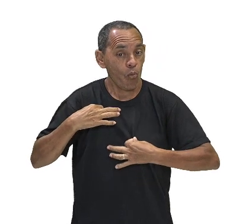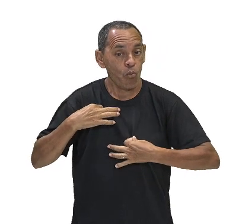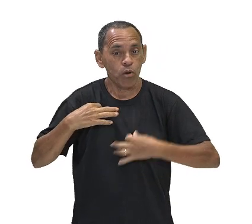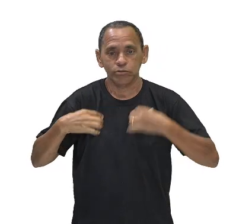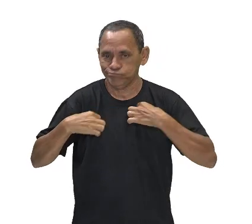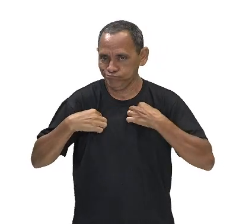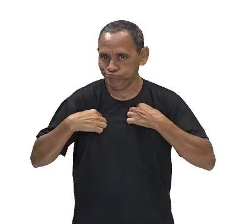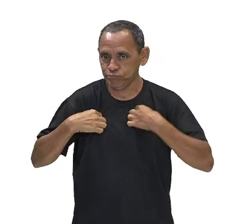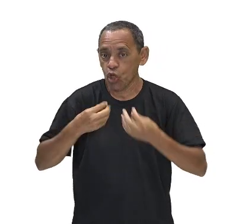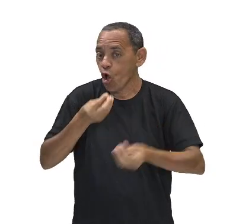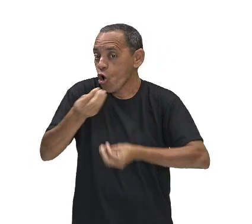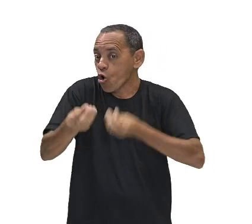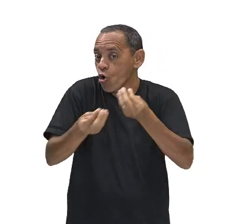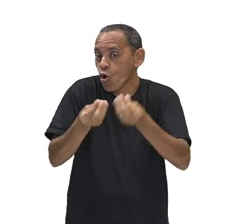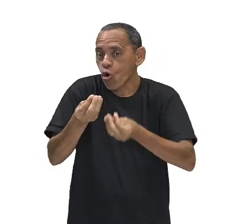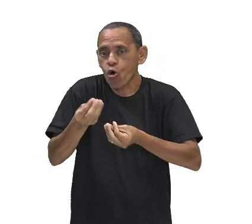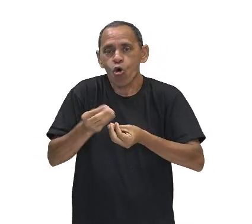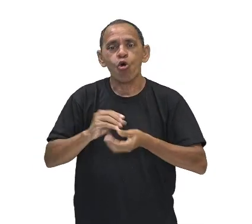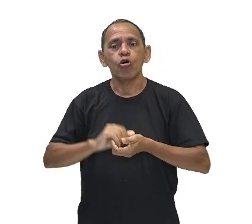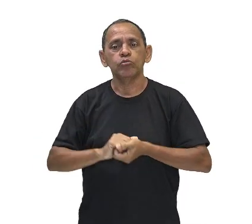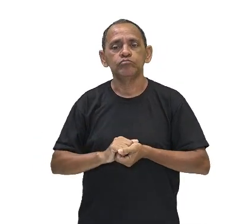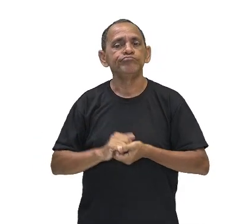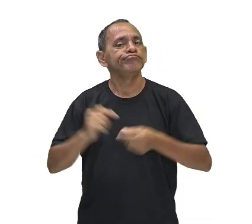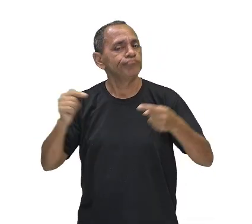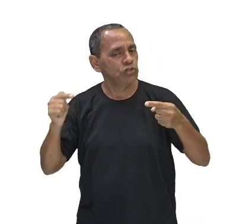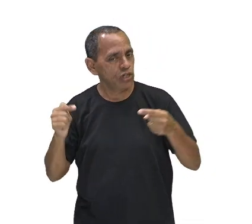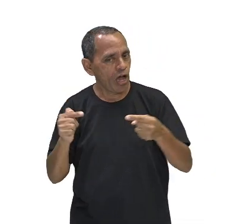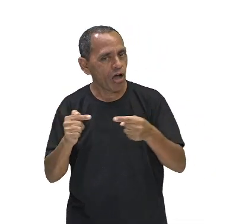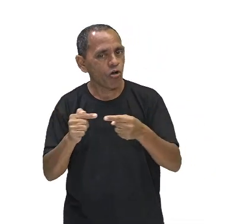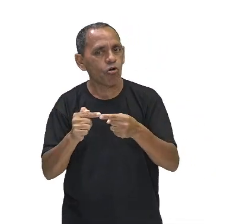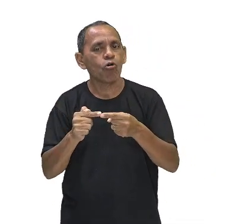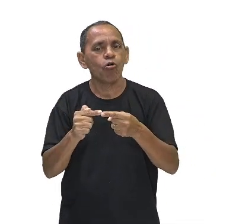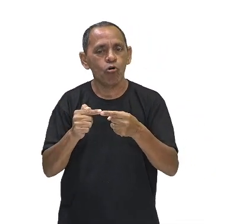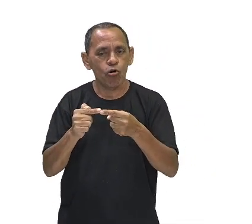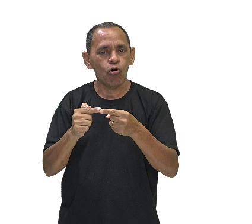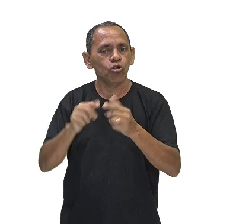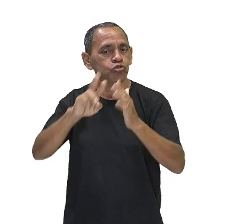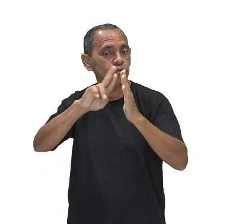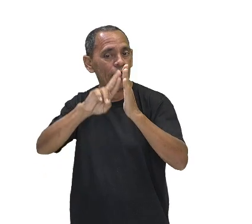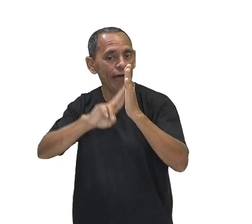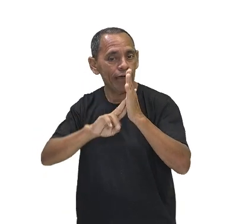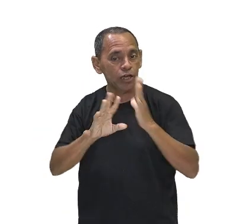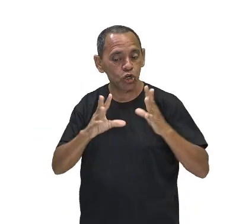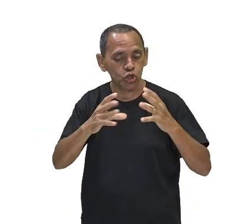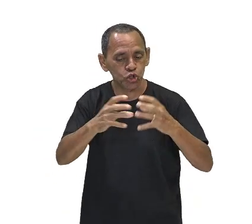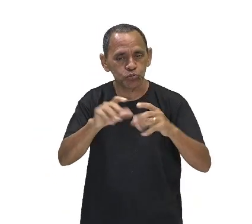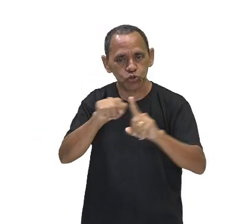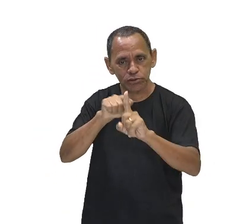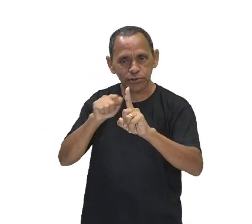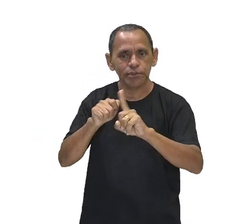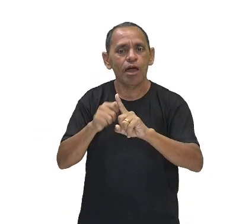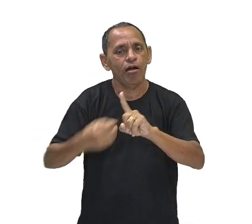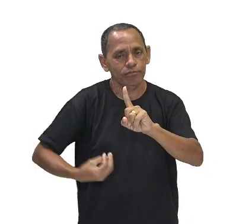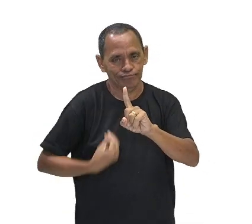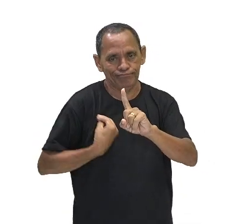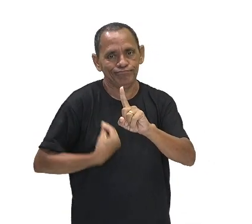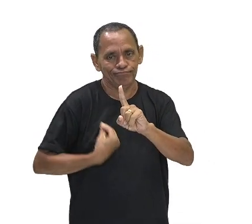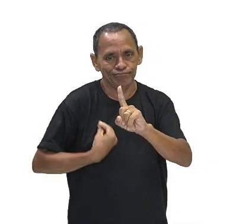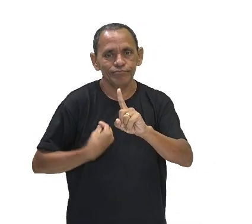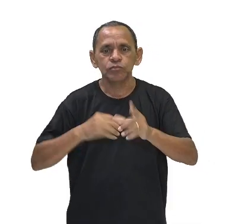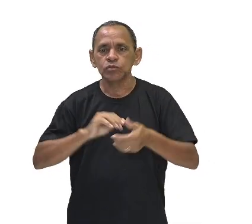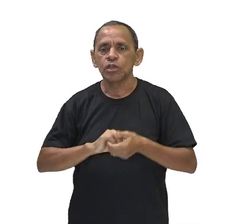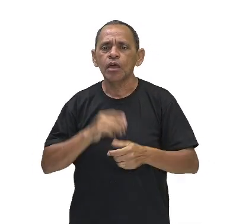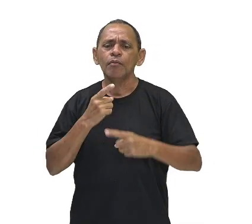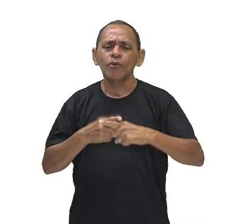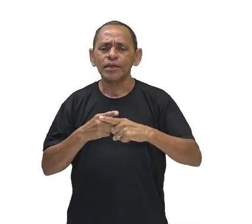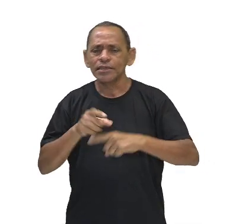estar vestido de acordo como determina o grupo social em que eu vivo, porque se eu não